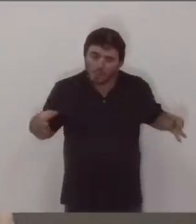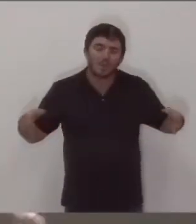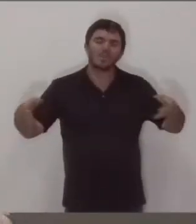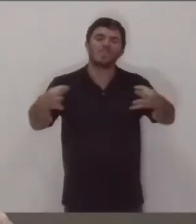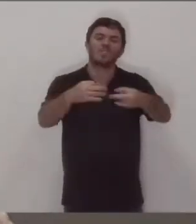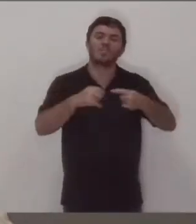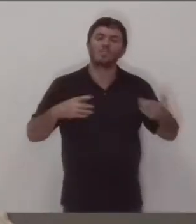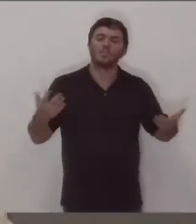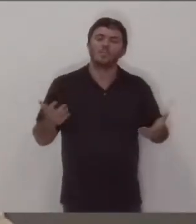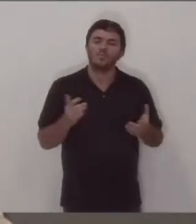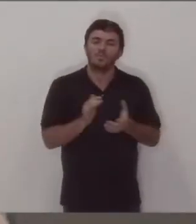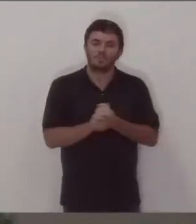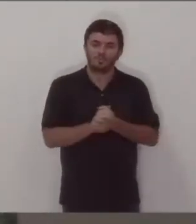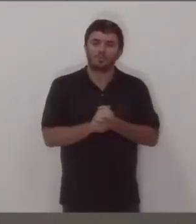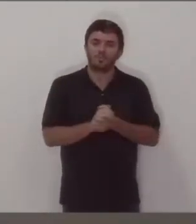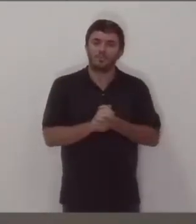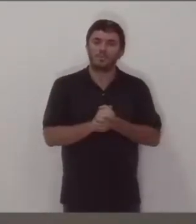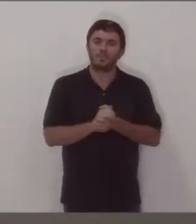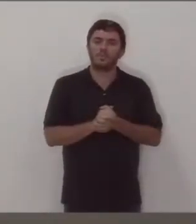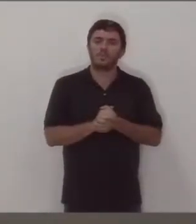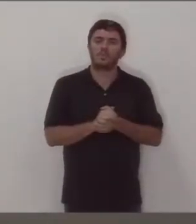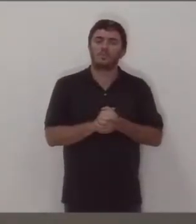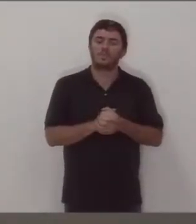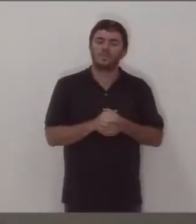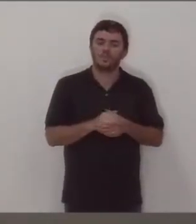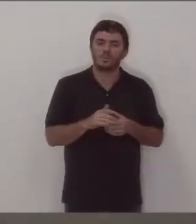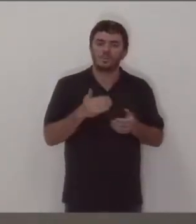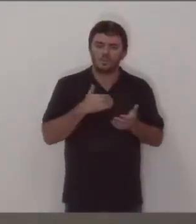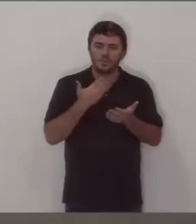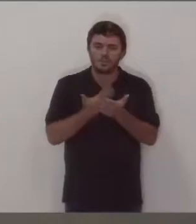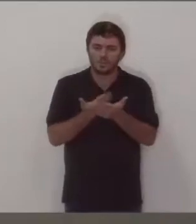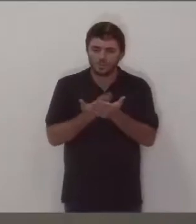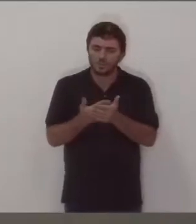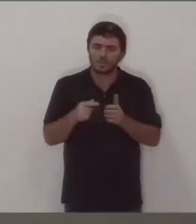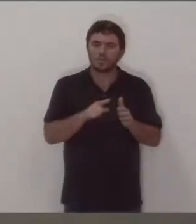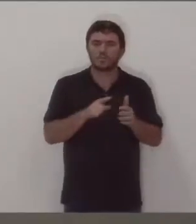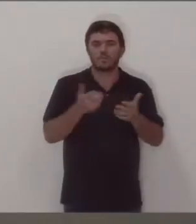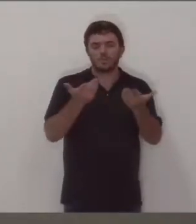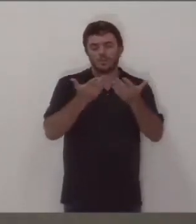está faltando. Então, eu acho que eu vou estudar mais, óbvio, e por essa noite é só.